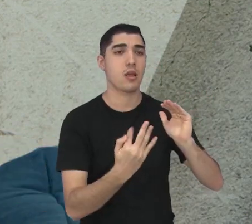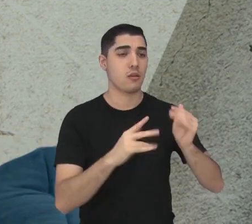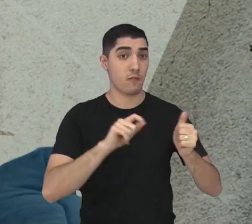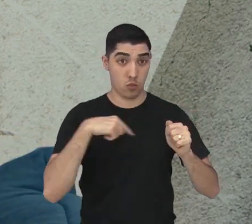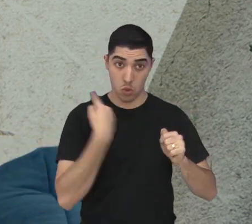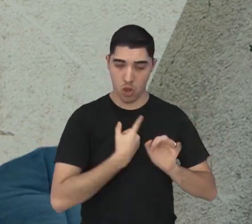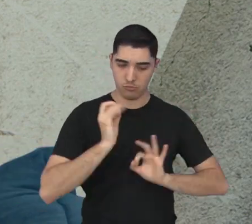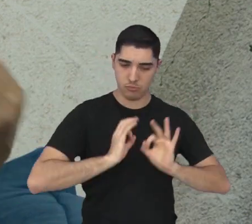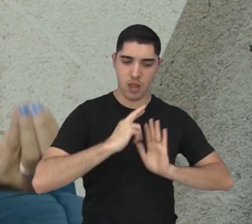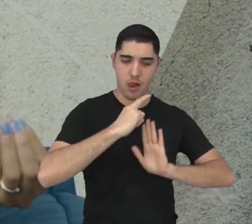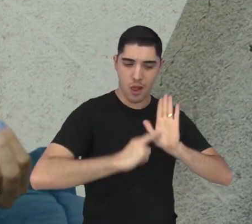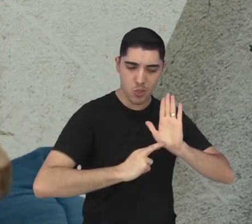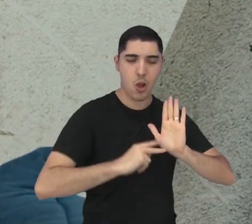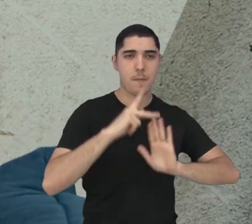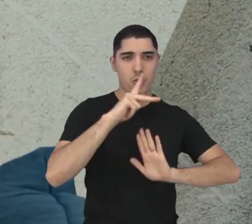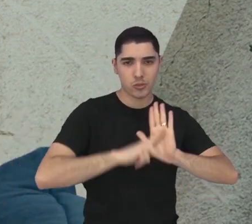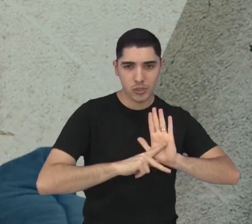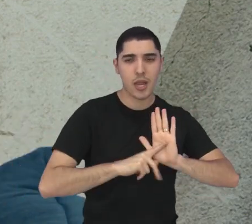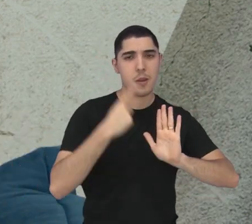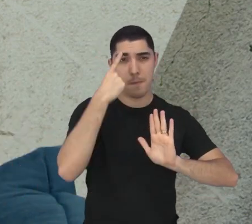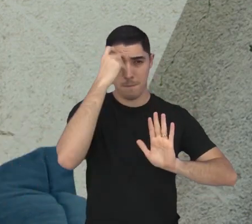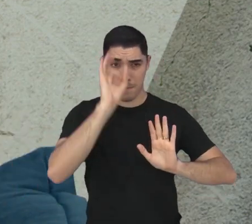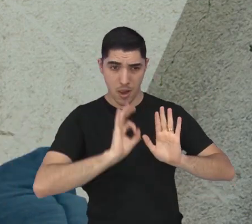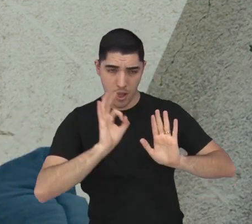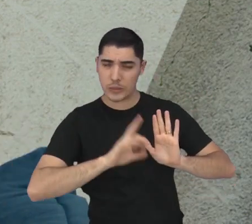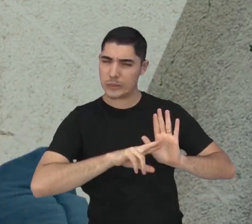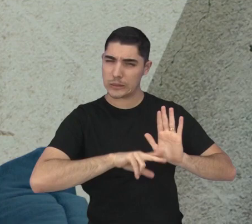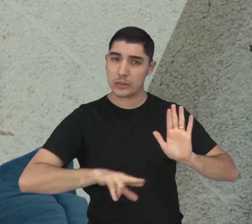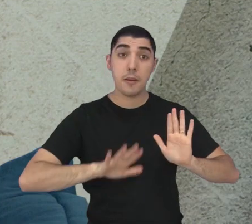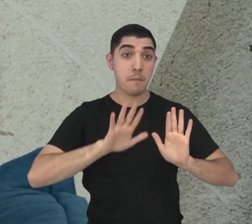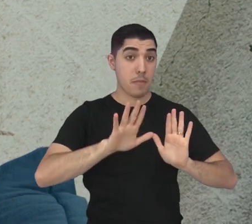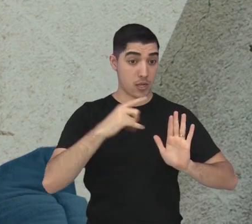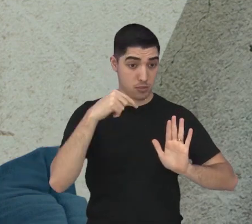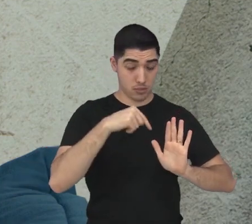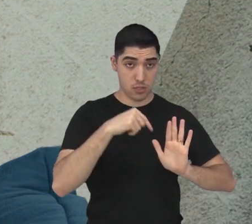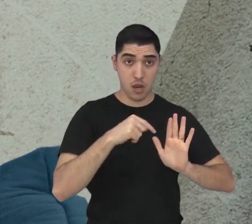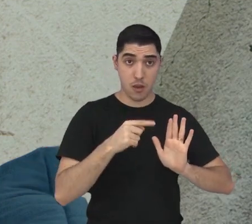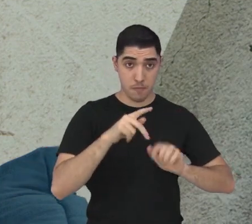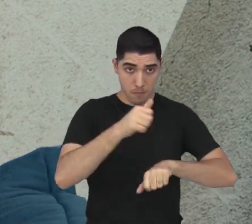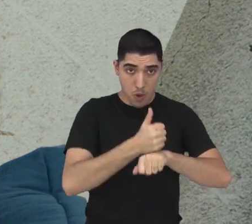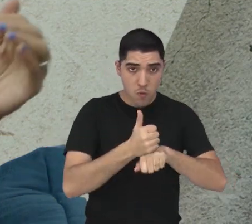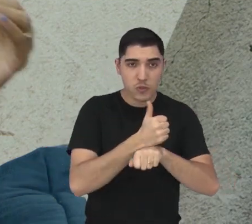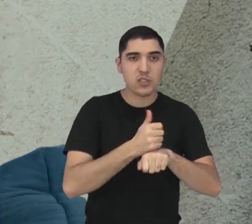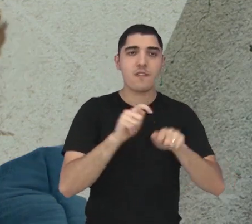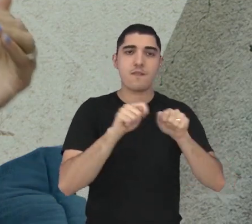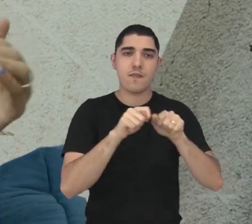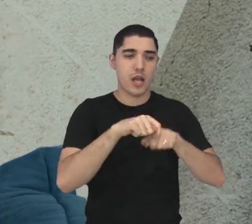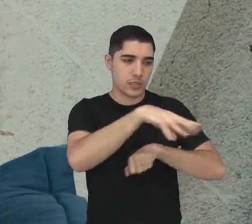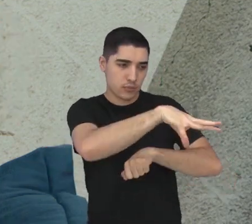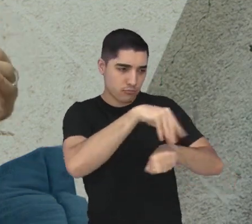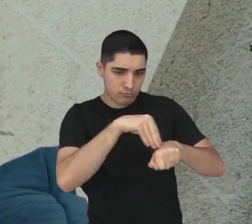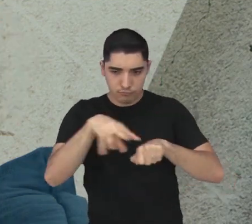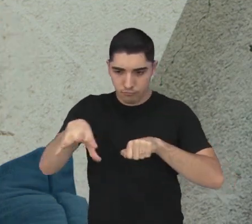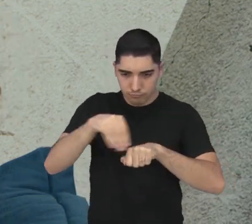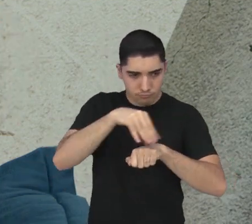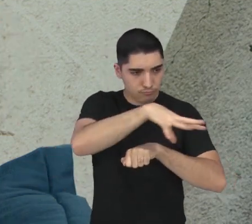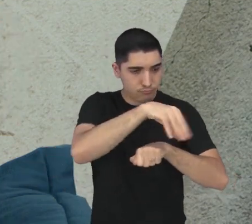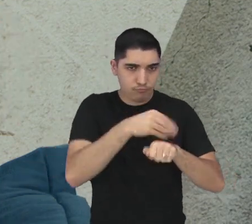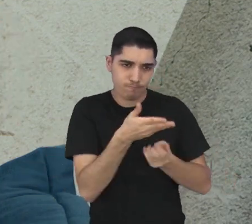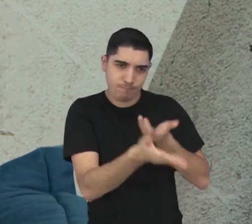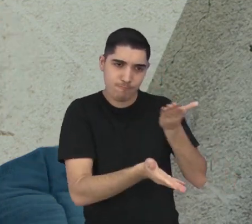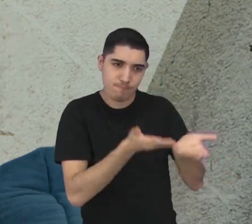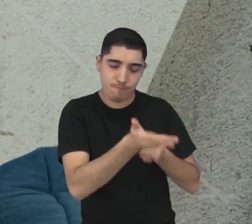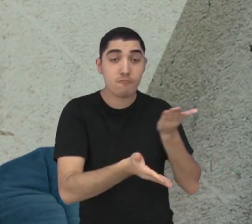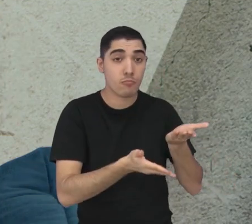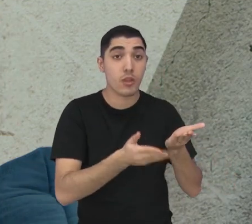fazemos relatórios, projetos, plano de ação, mas também é uma profissão que media essas relações de poder,